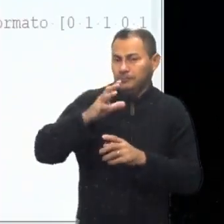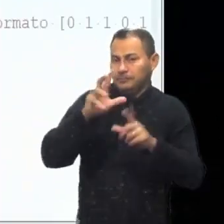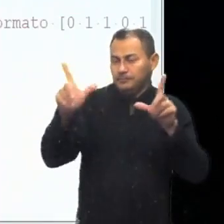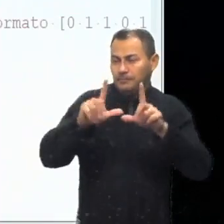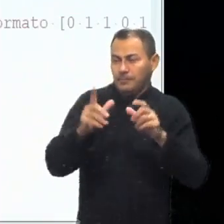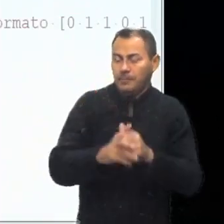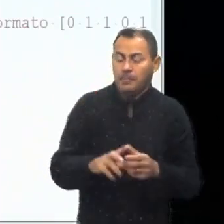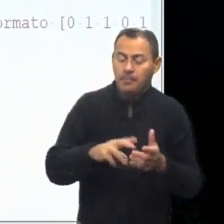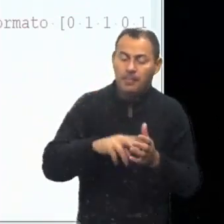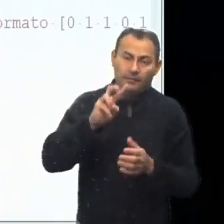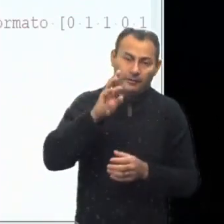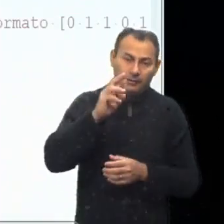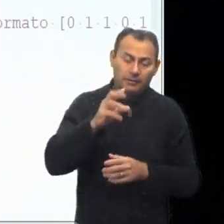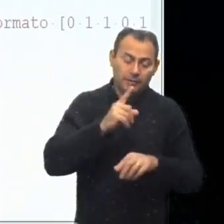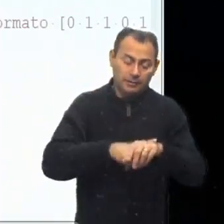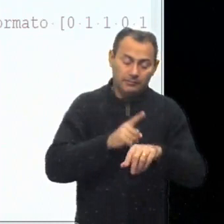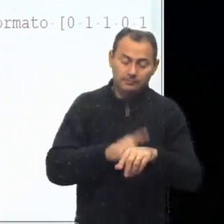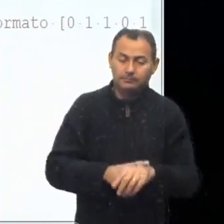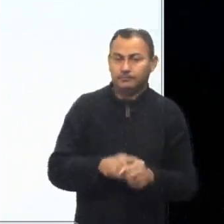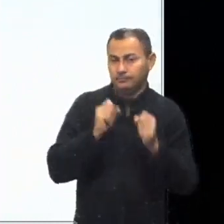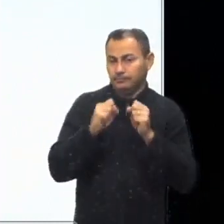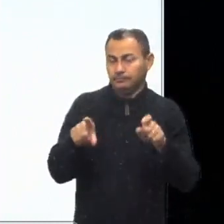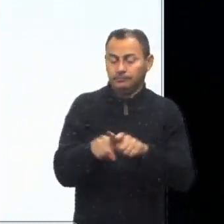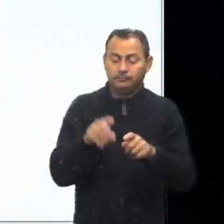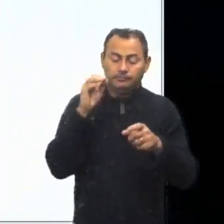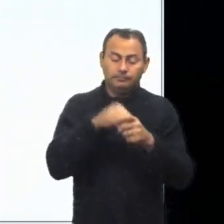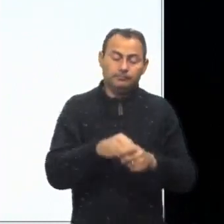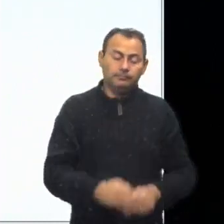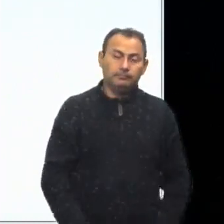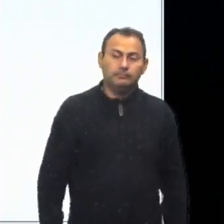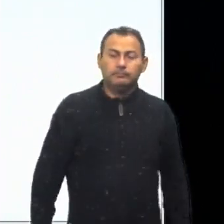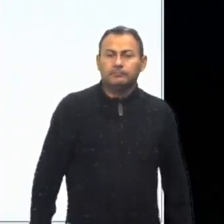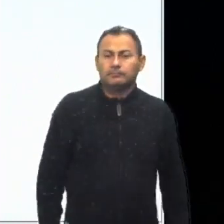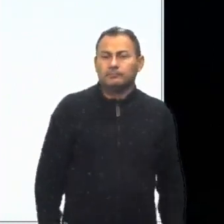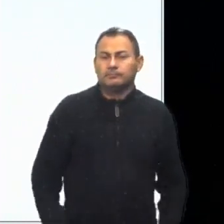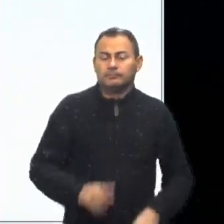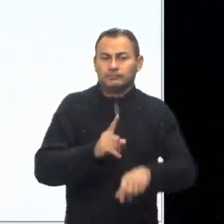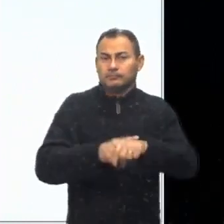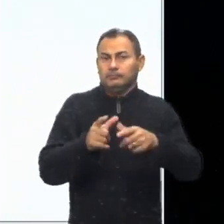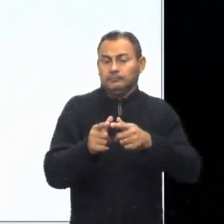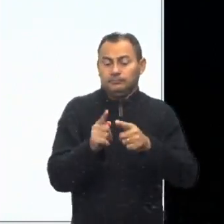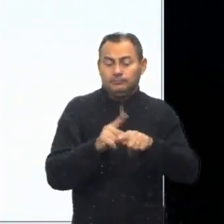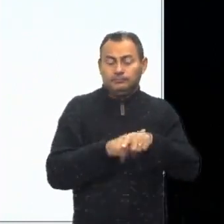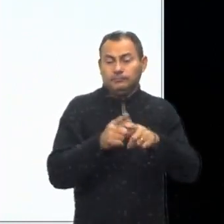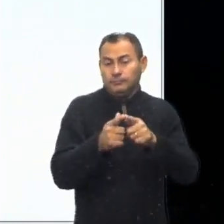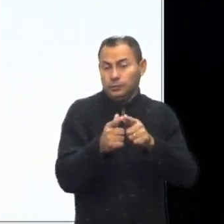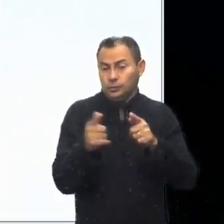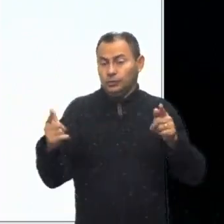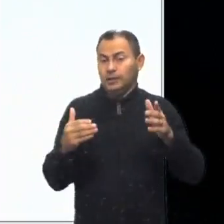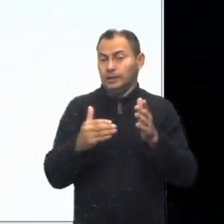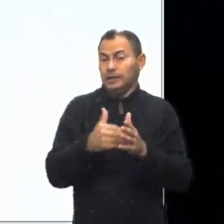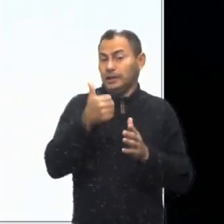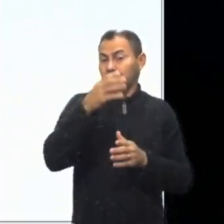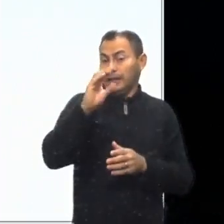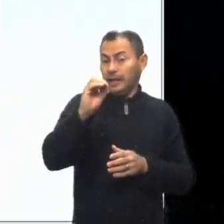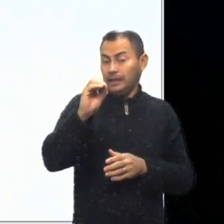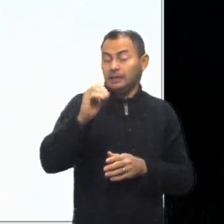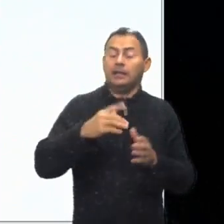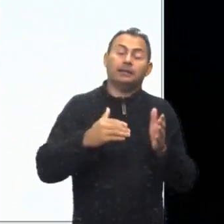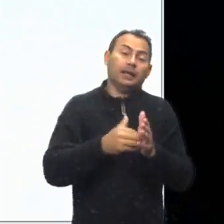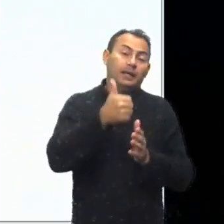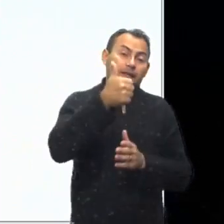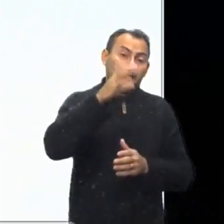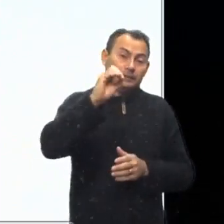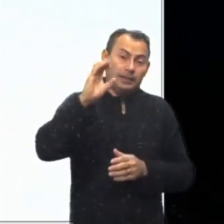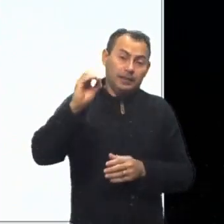Então, você define o vetor de tempo. Você pode colocar um tempo maior, pode colocar até 10, até 100, até 1